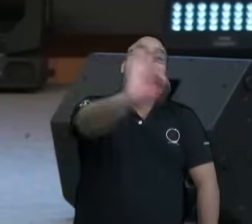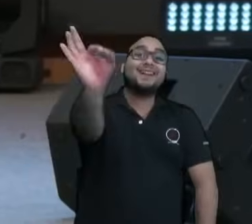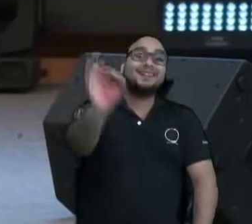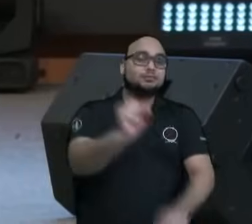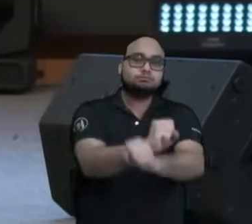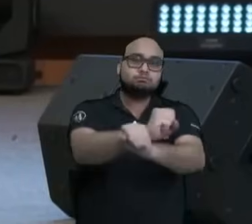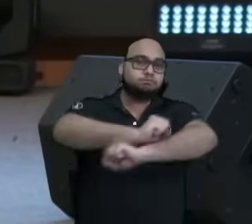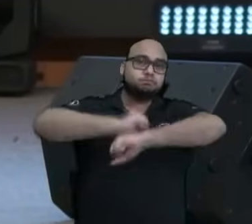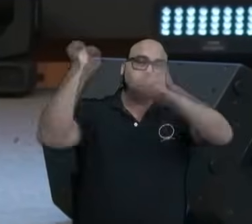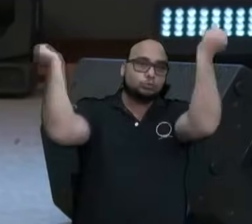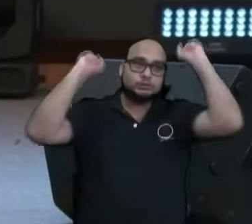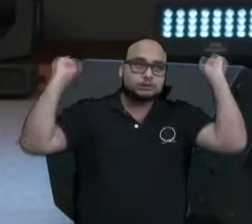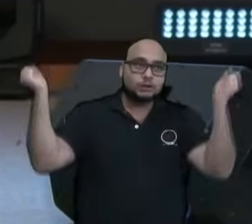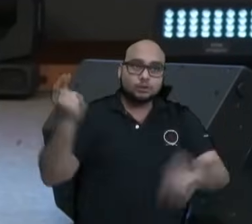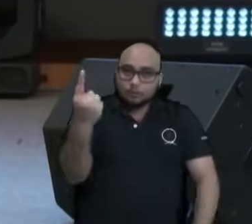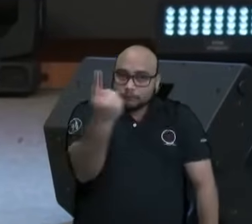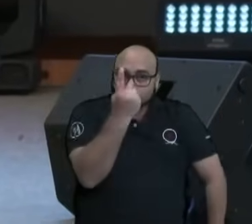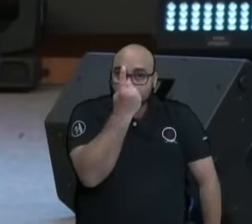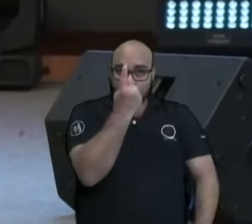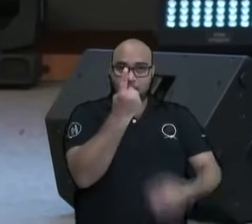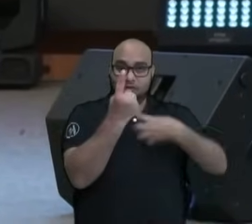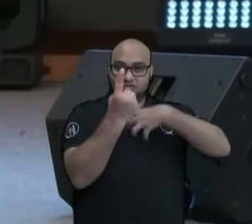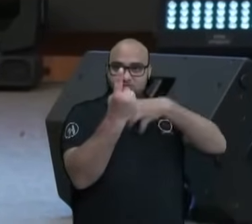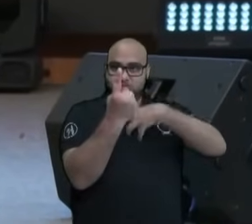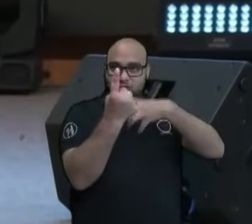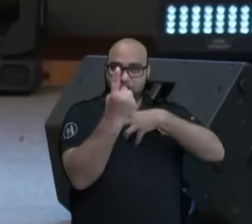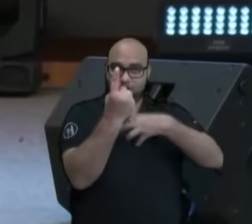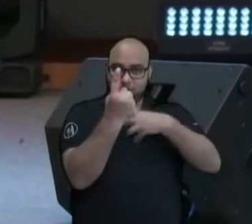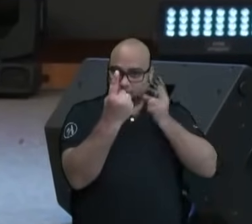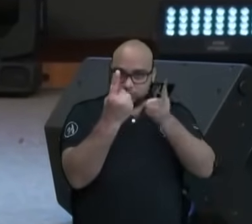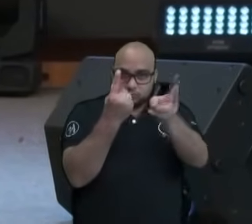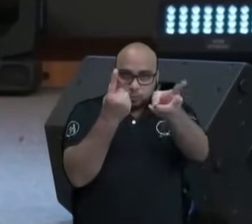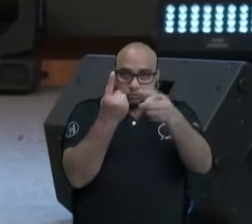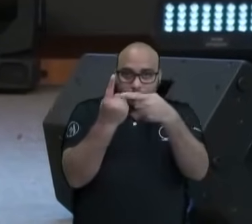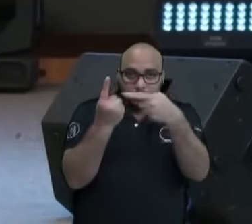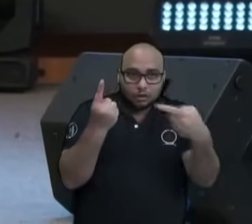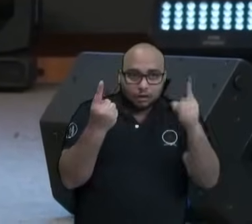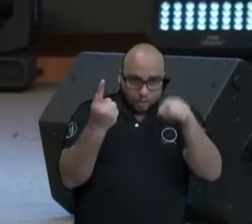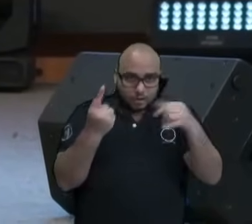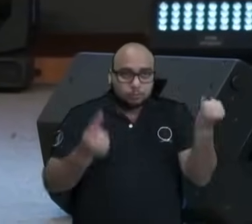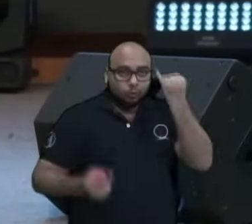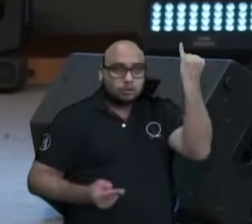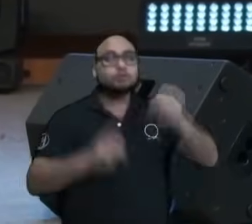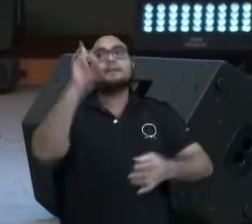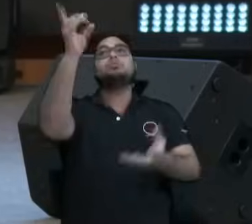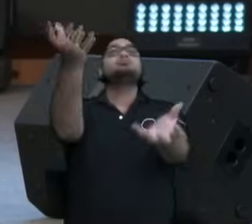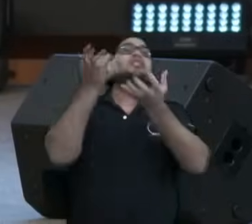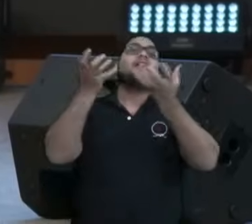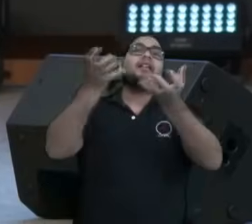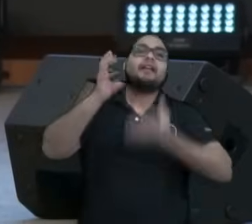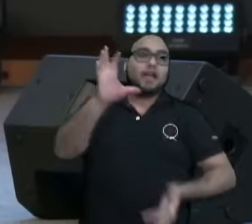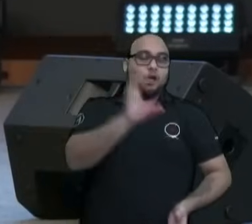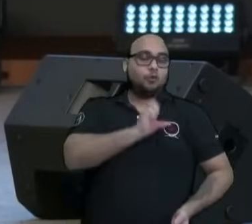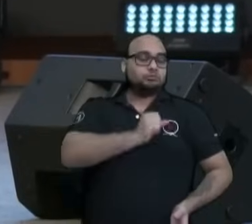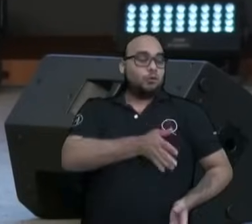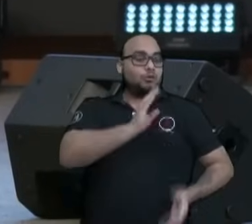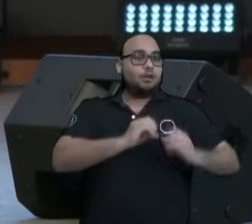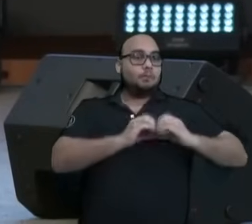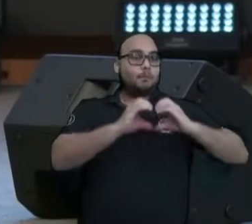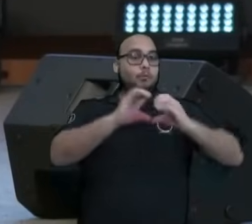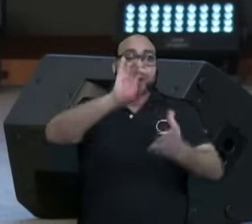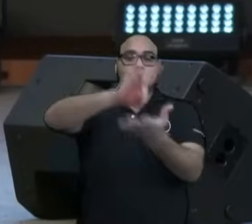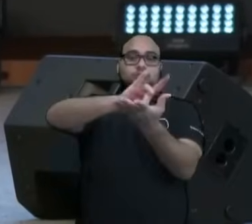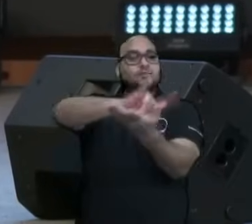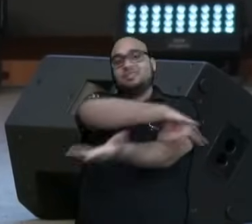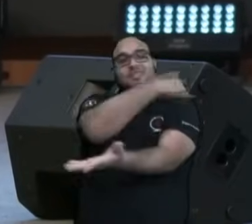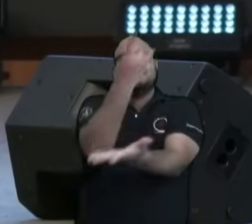vem como está e continue Como está o que importa é que Deus quer o teu coração nem heresia Eles prestam para